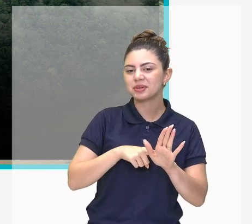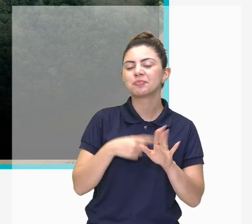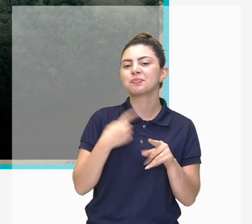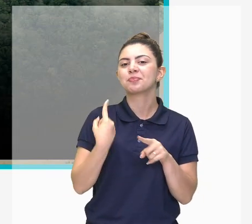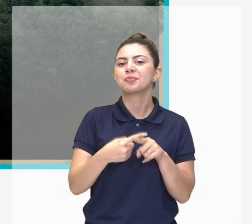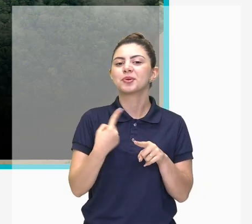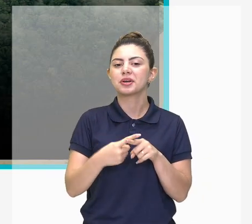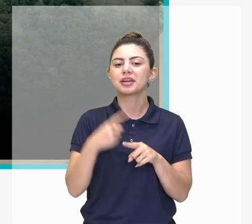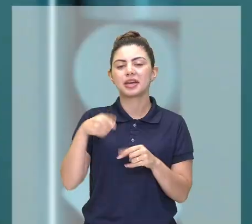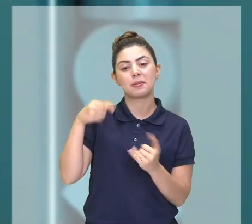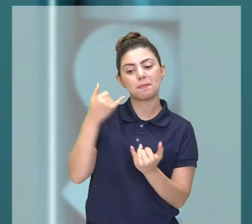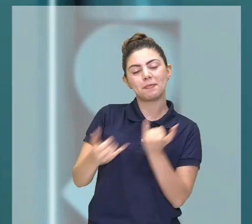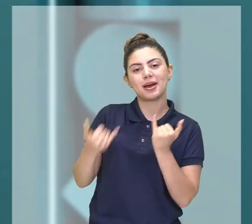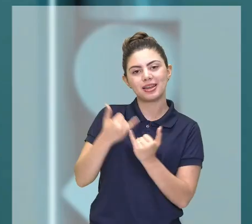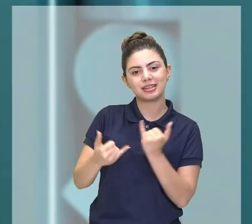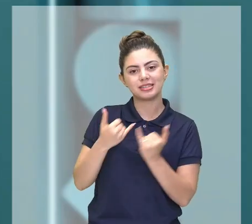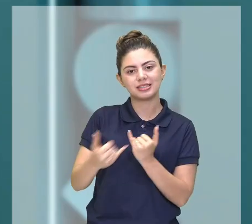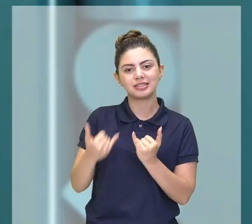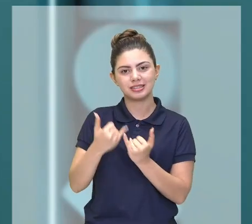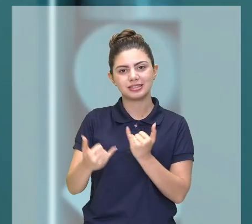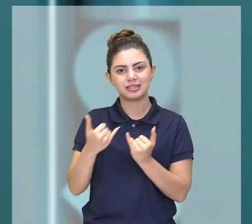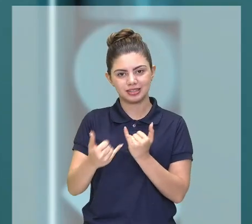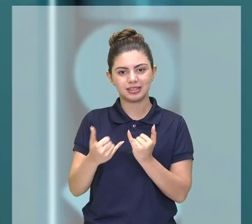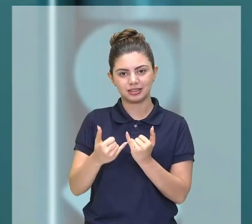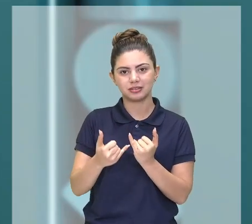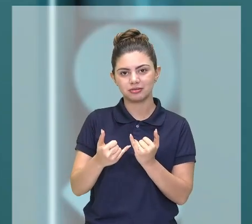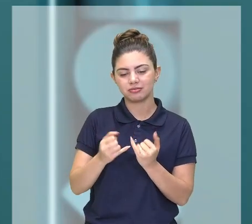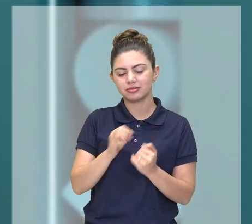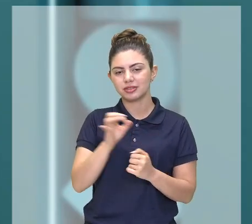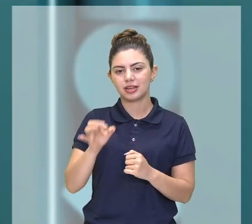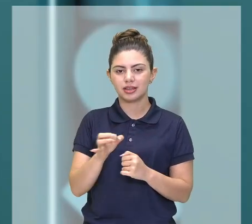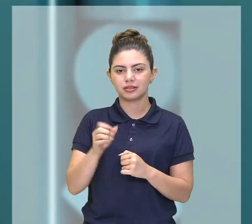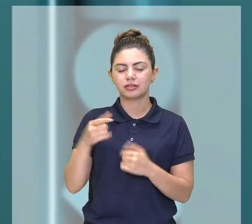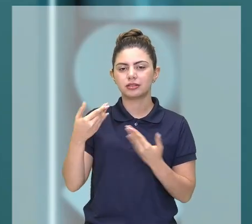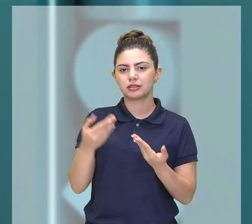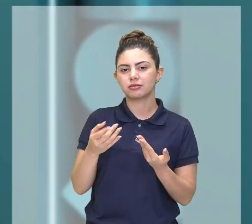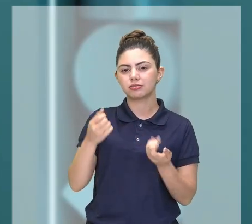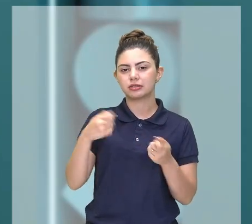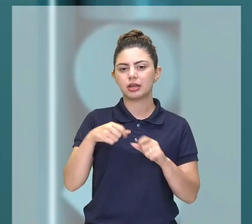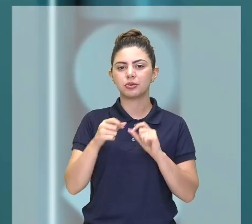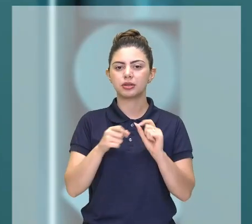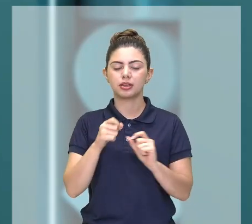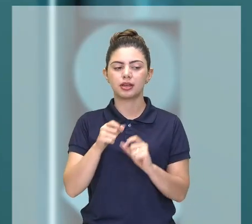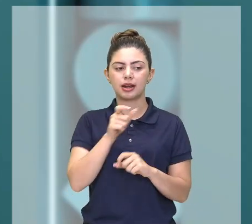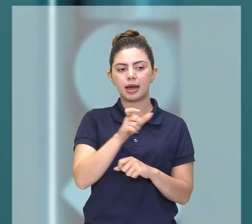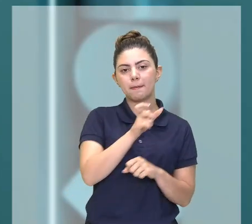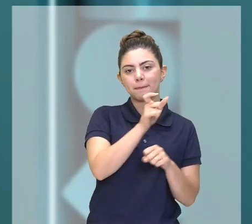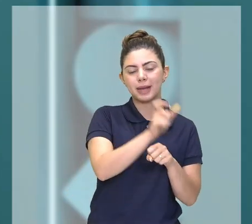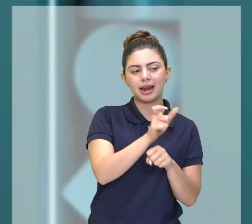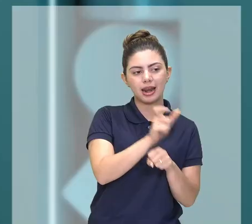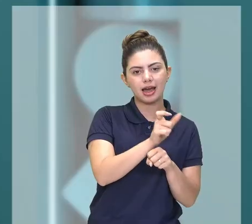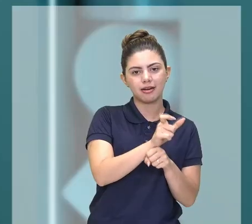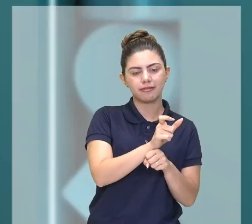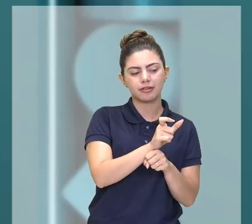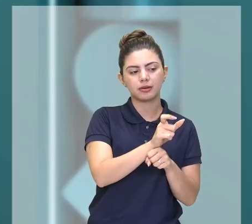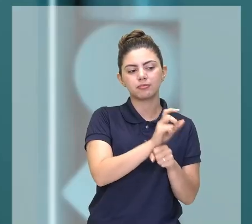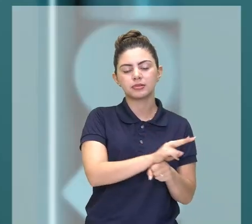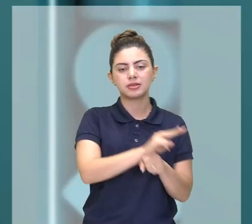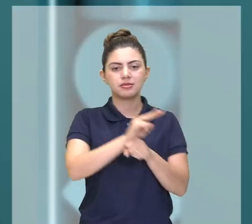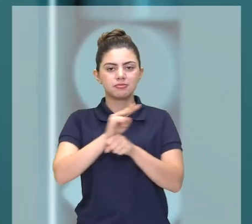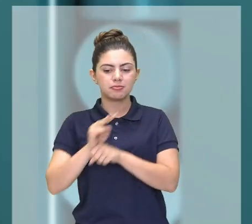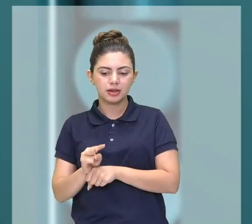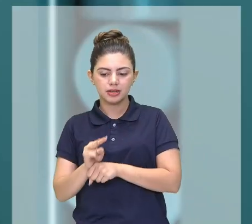algo semelhante para um ser e empresta uma palavra do sentido literal